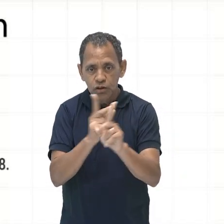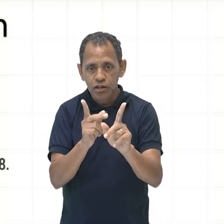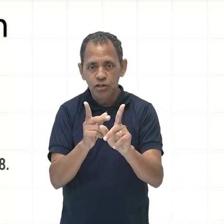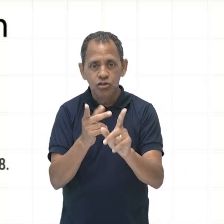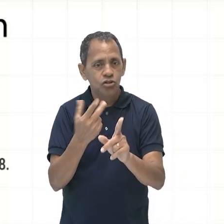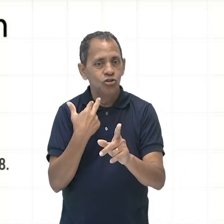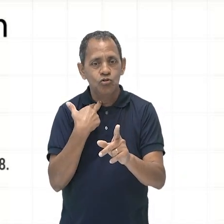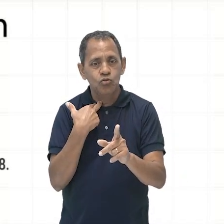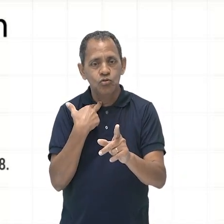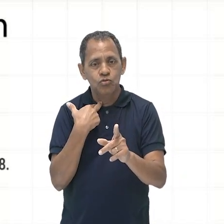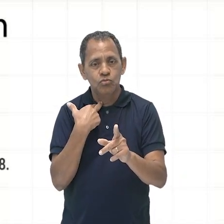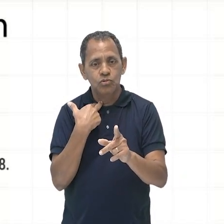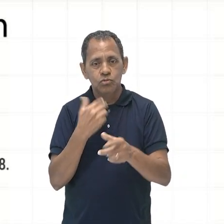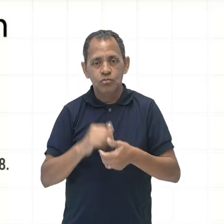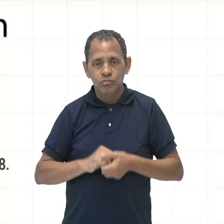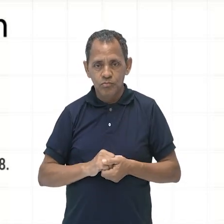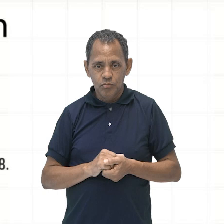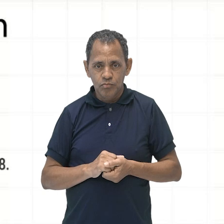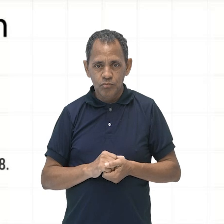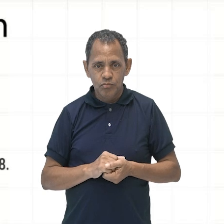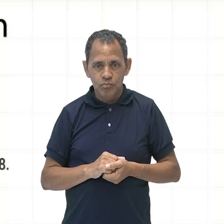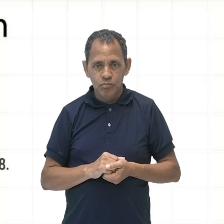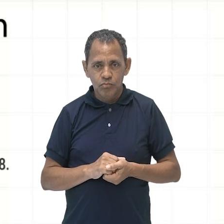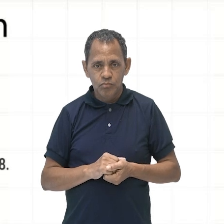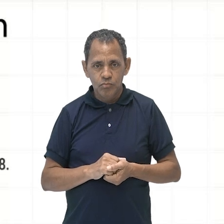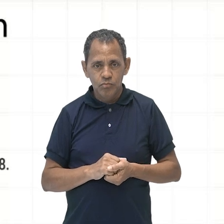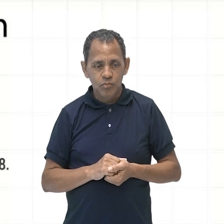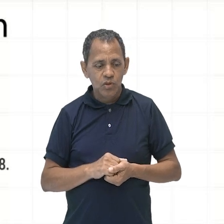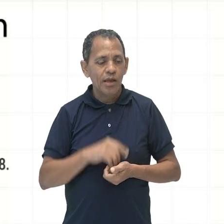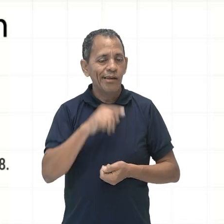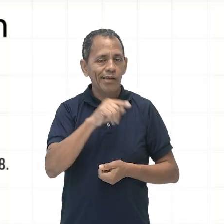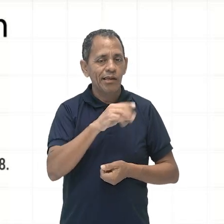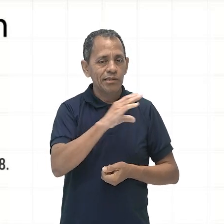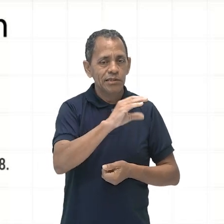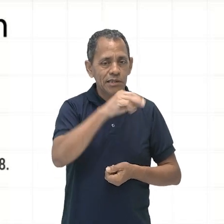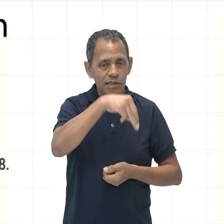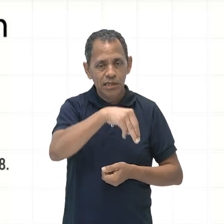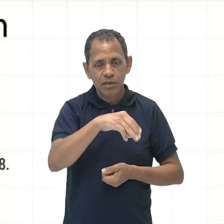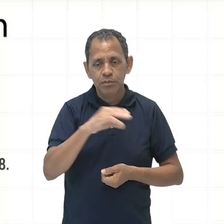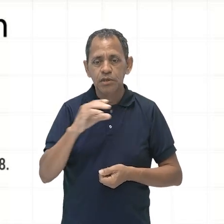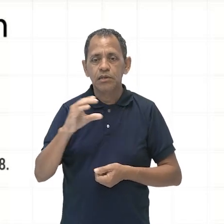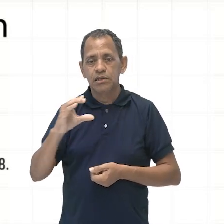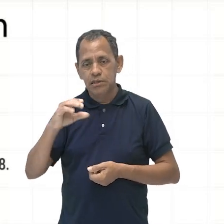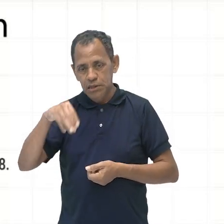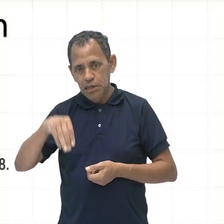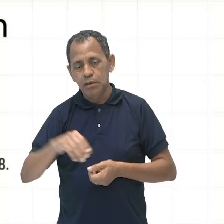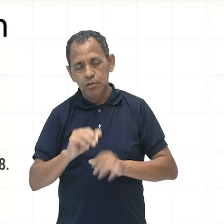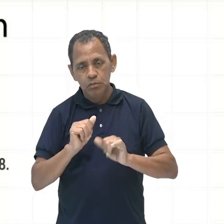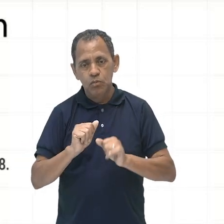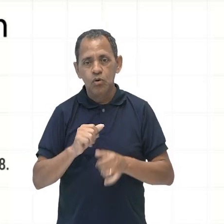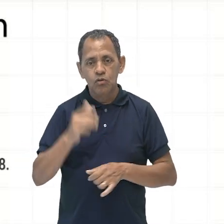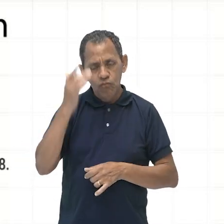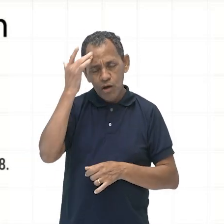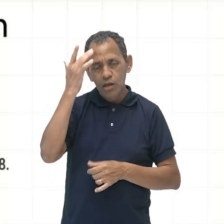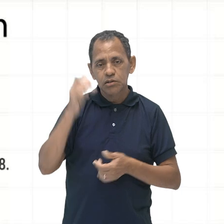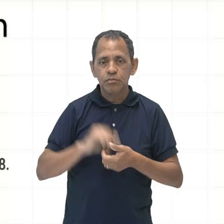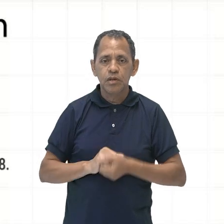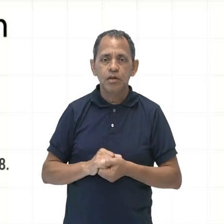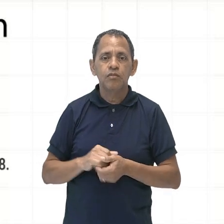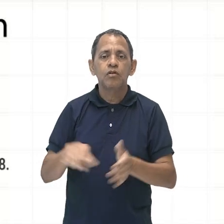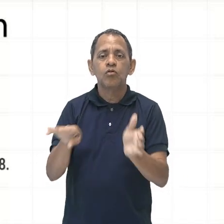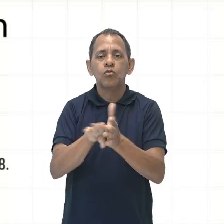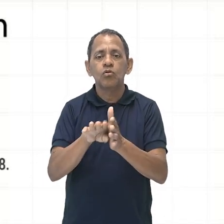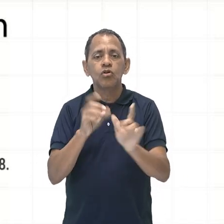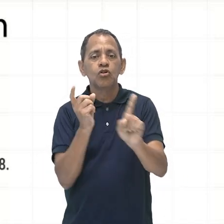como está tudo em centímetros, ficou fácil, só multiplicar aí um pelo outro e a gente vai chegar na medida do volume. Ou